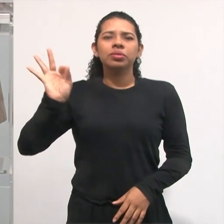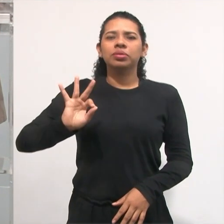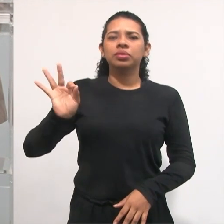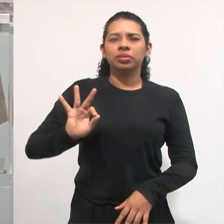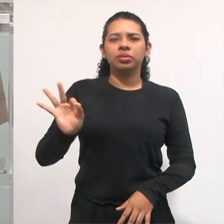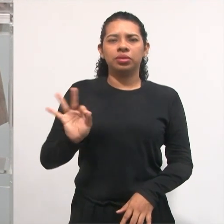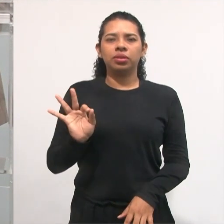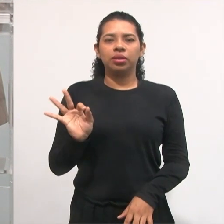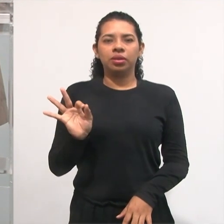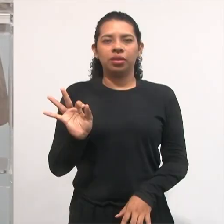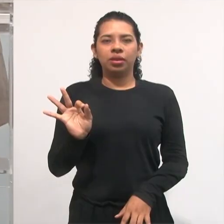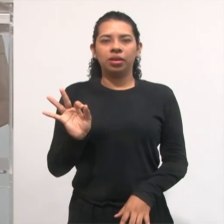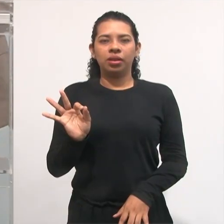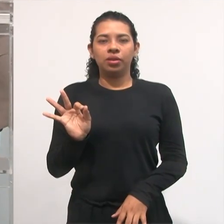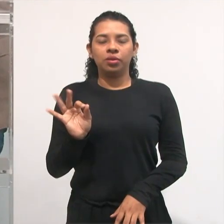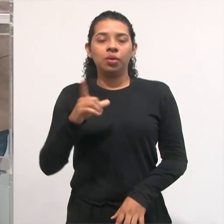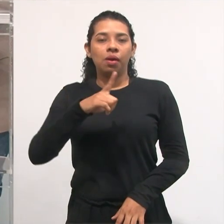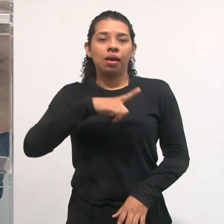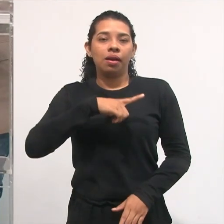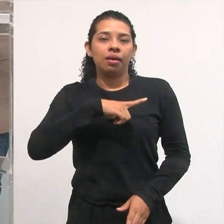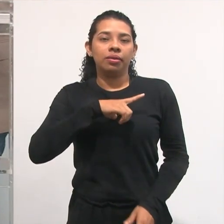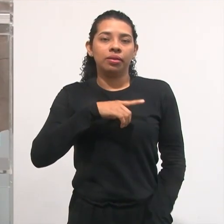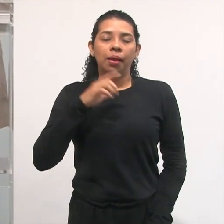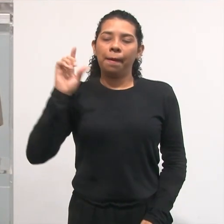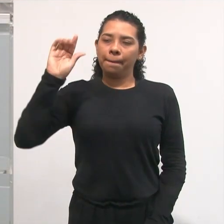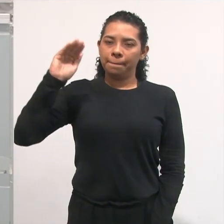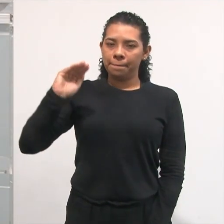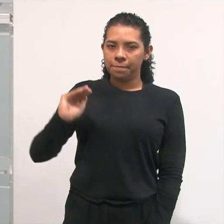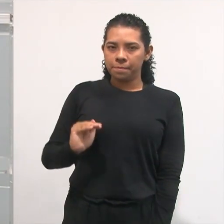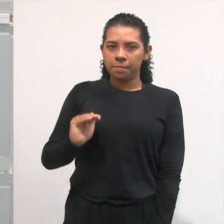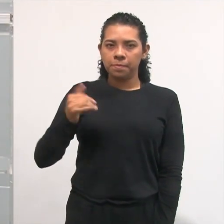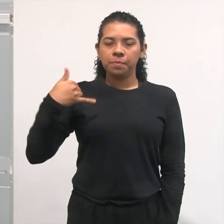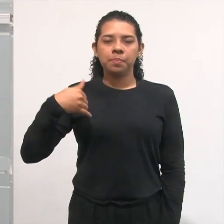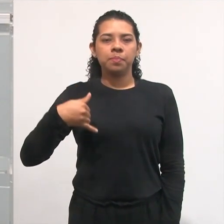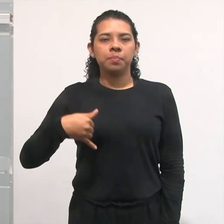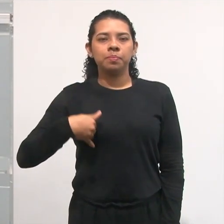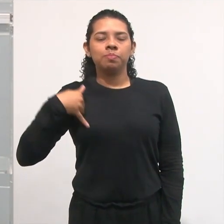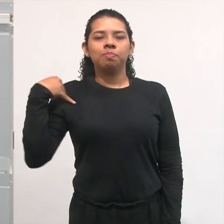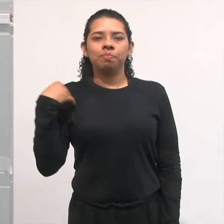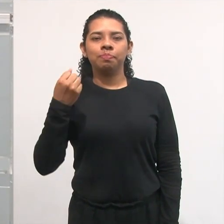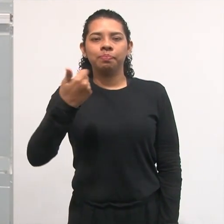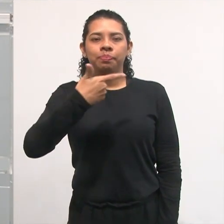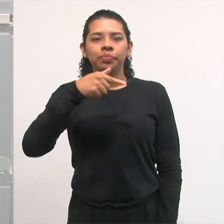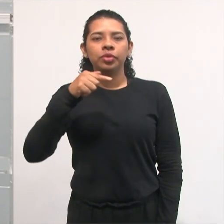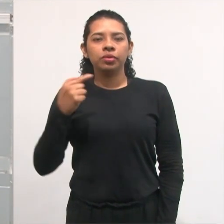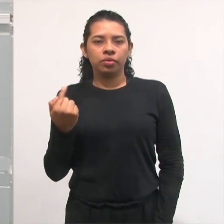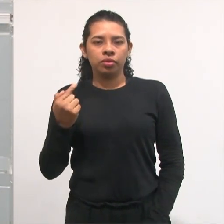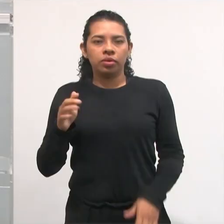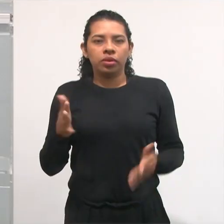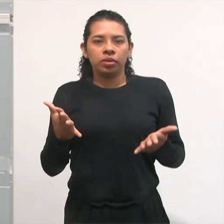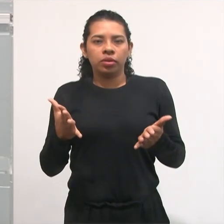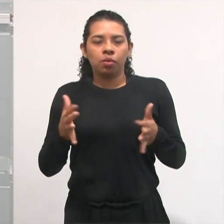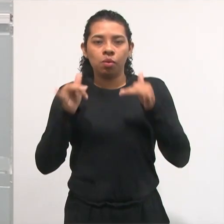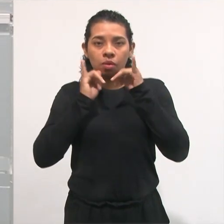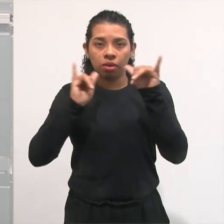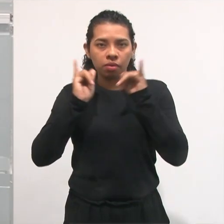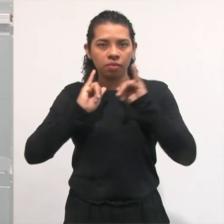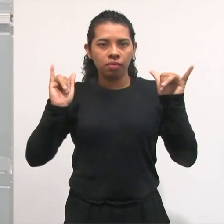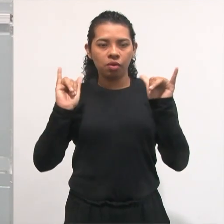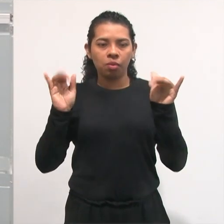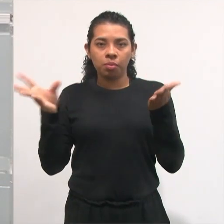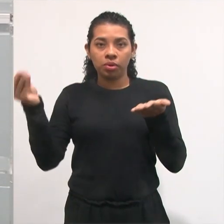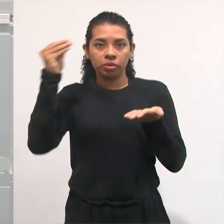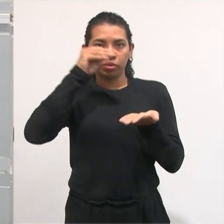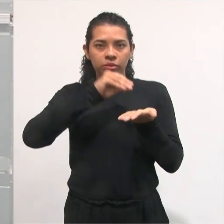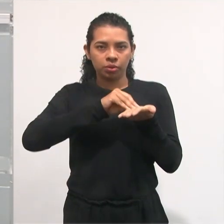quantidade de servidores? 12% dos servidores da Secretaria tem entre 18 e 21 anos. Ou 12% dos servidores tem menos de